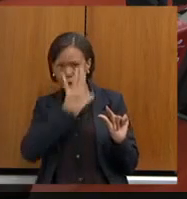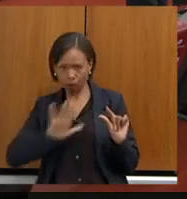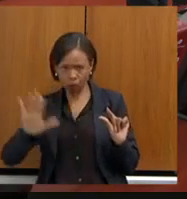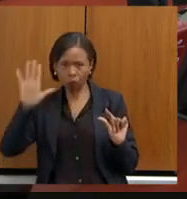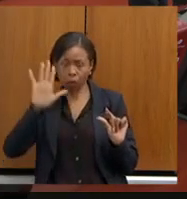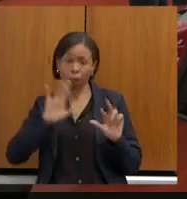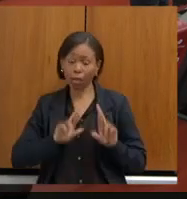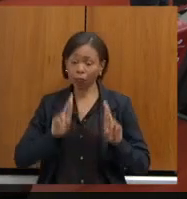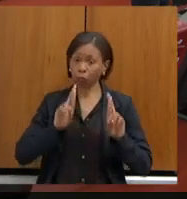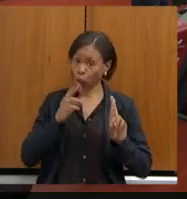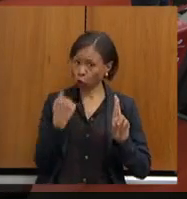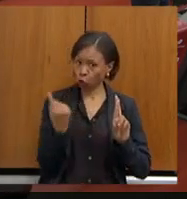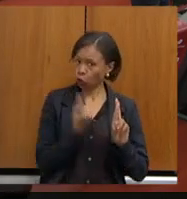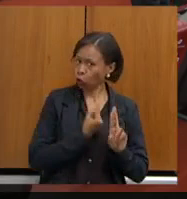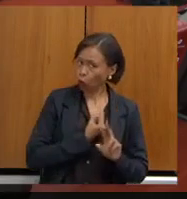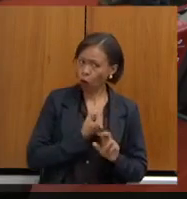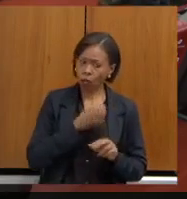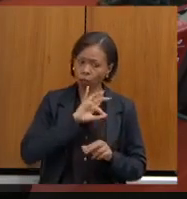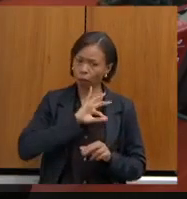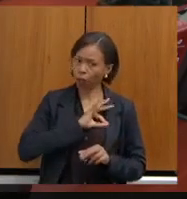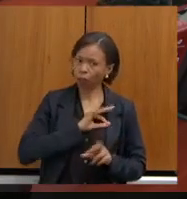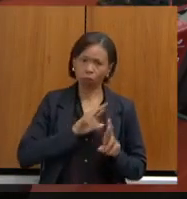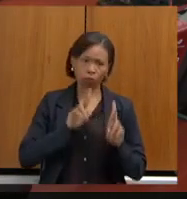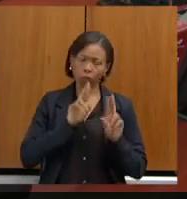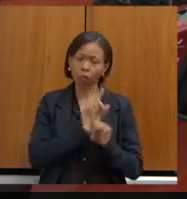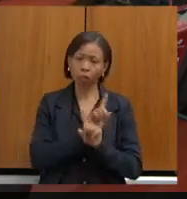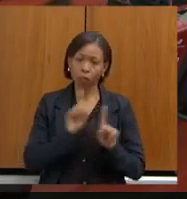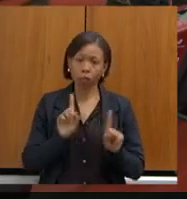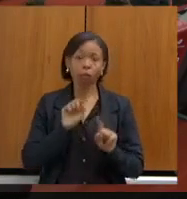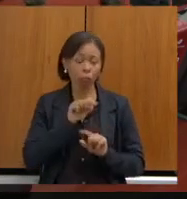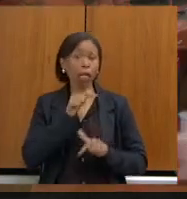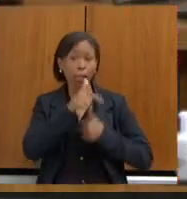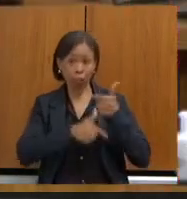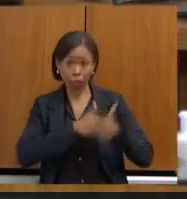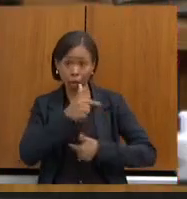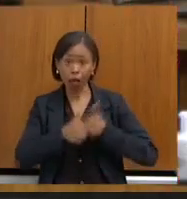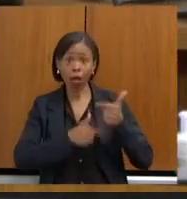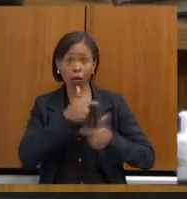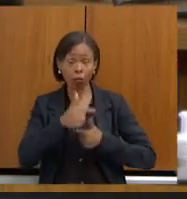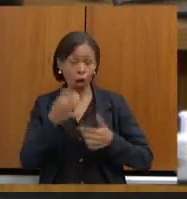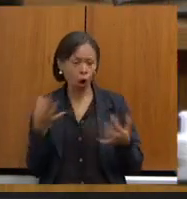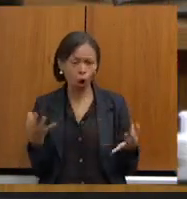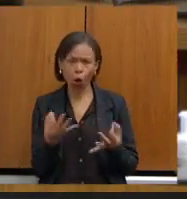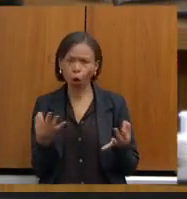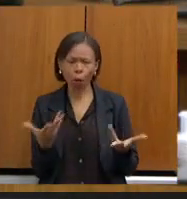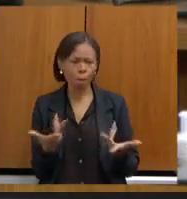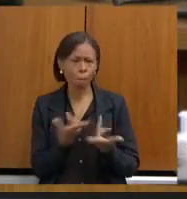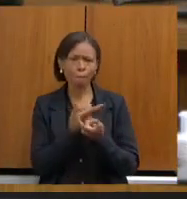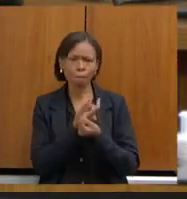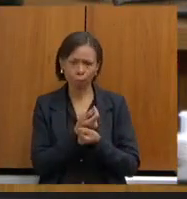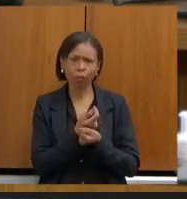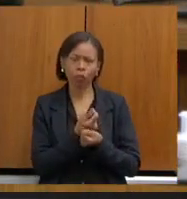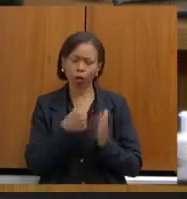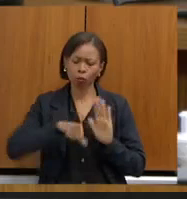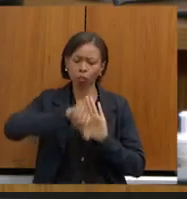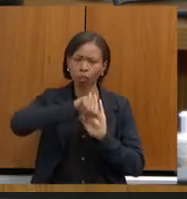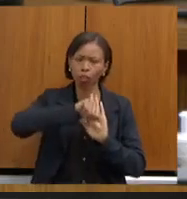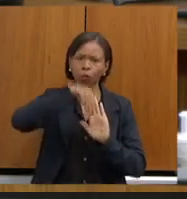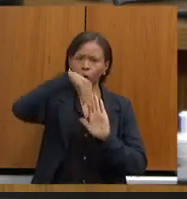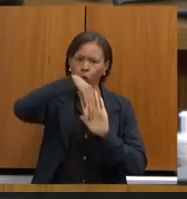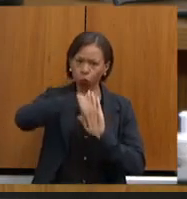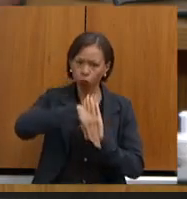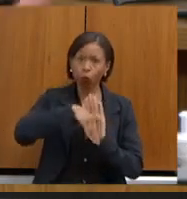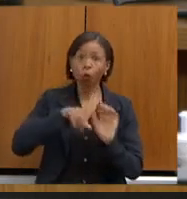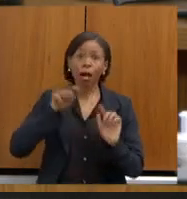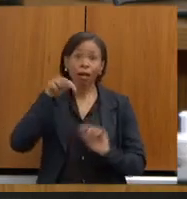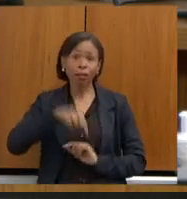segurança da Polícia Militar o excelente trabalho ele fica demonstrado na queda de todos os outros crimes Mas eu acredito que este aumento aqui em